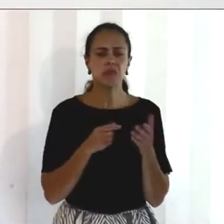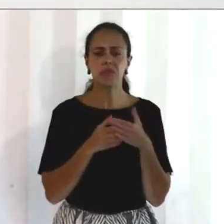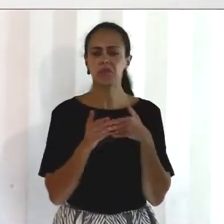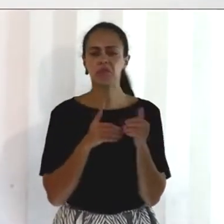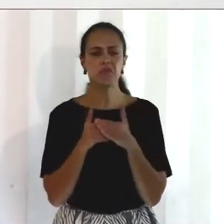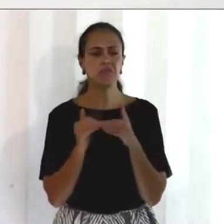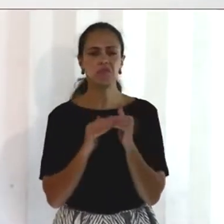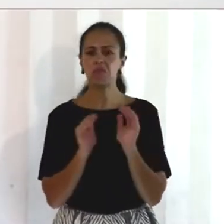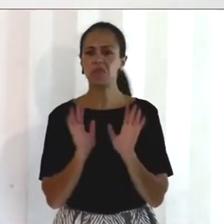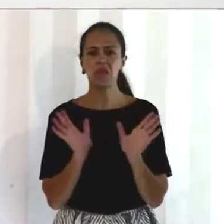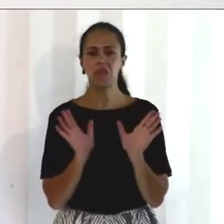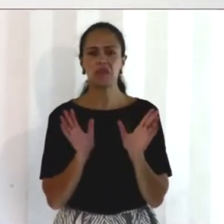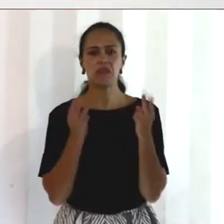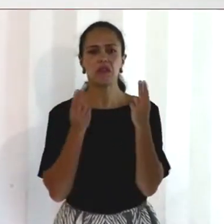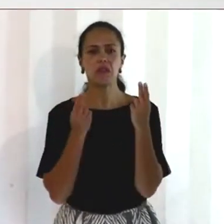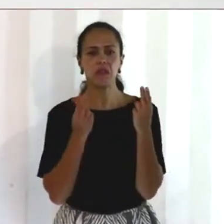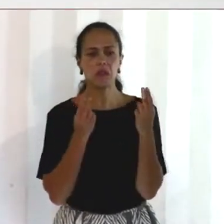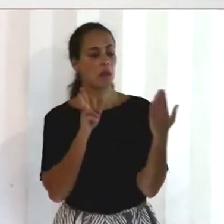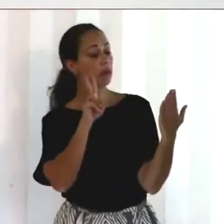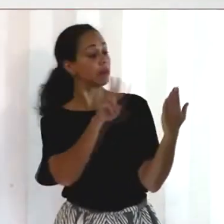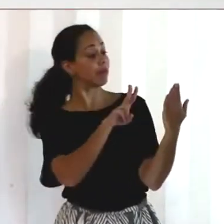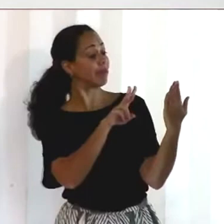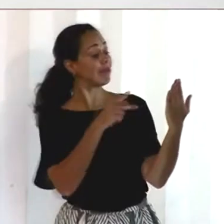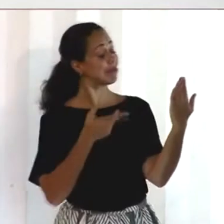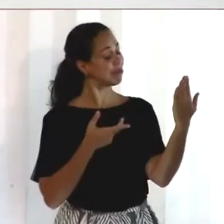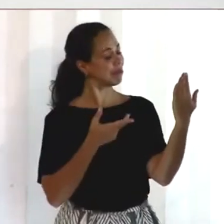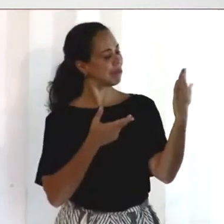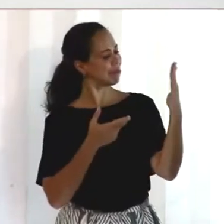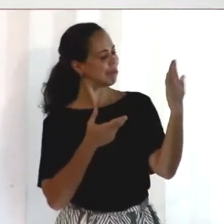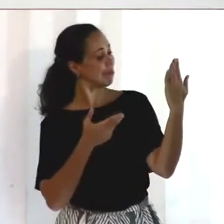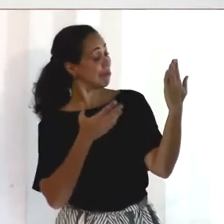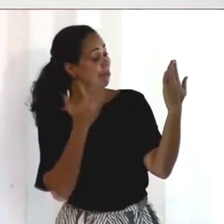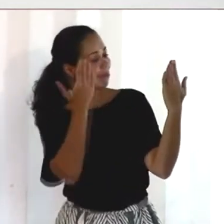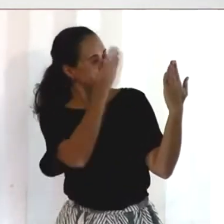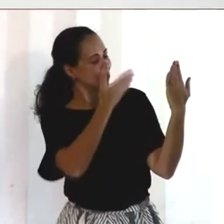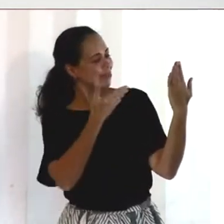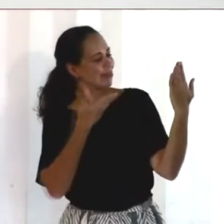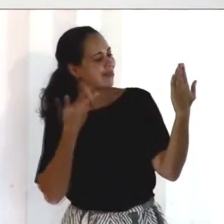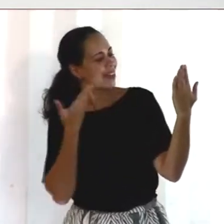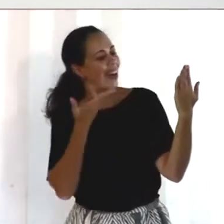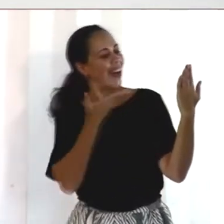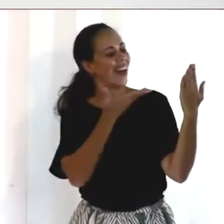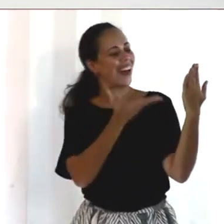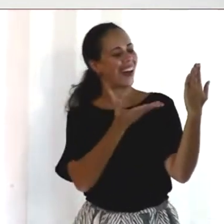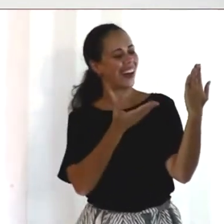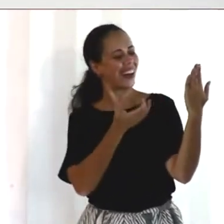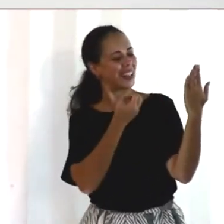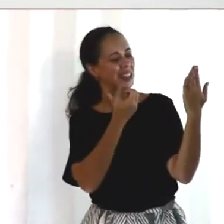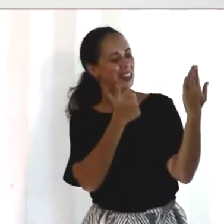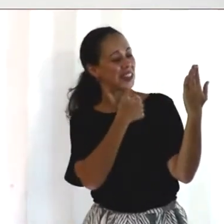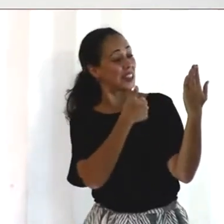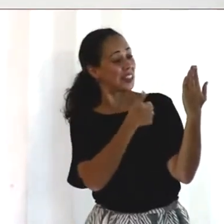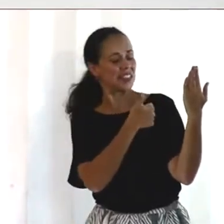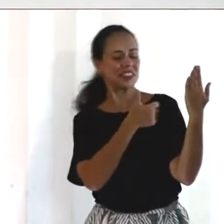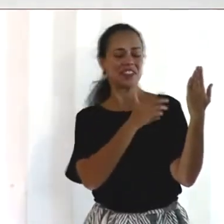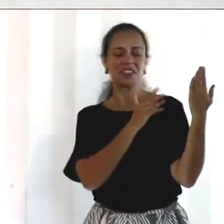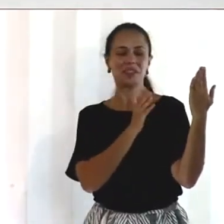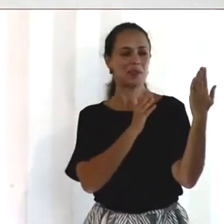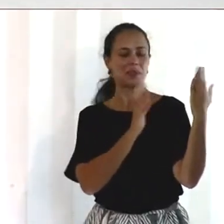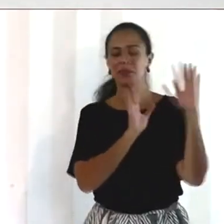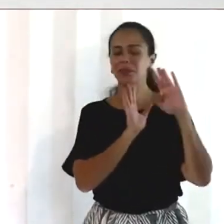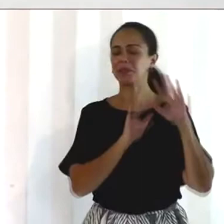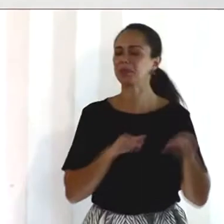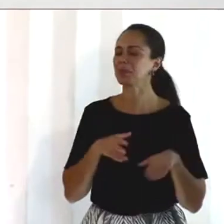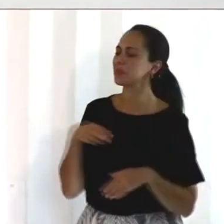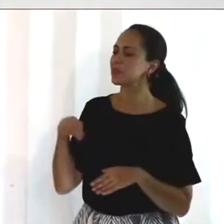esquece de como era a sua aparência. Nos tempos antigos, espelho era um material polido, era um metal